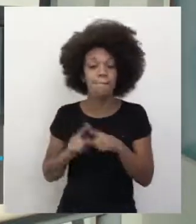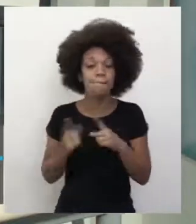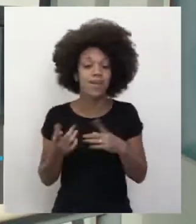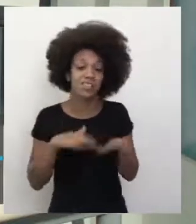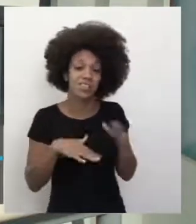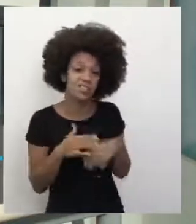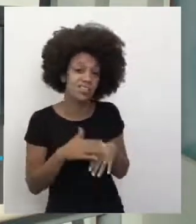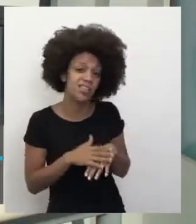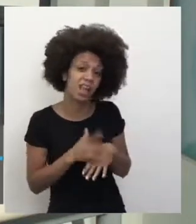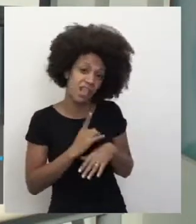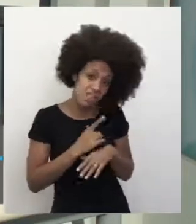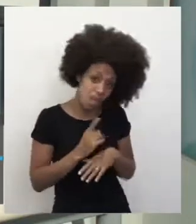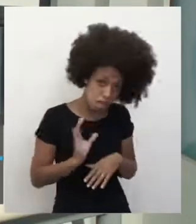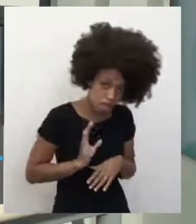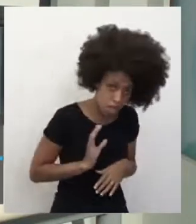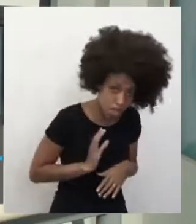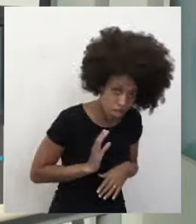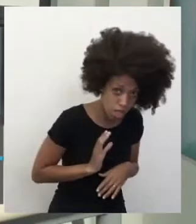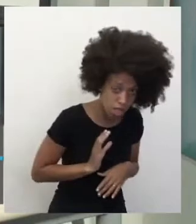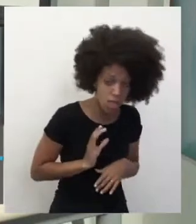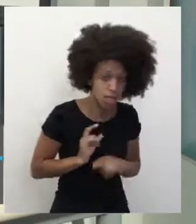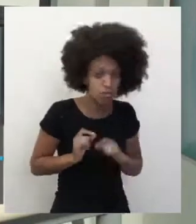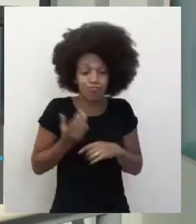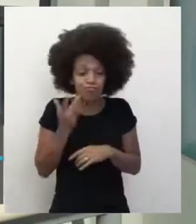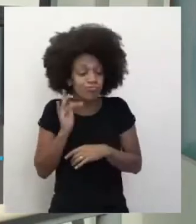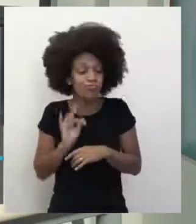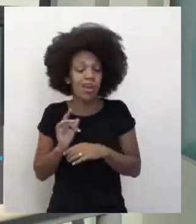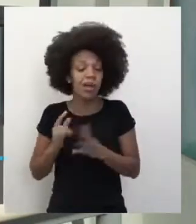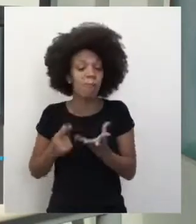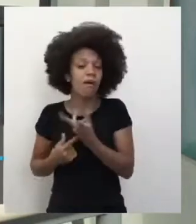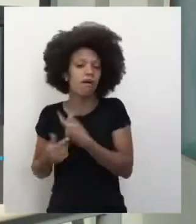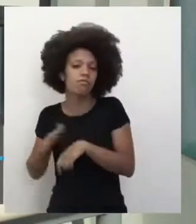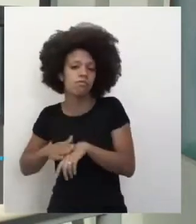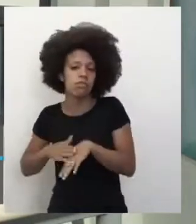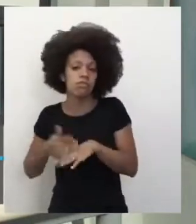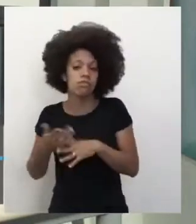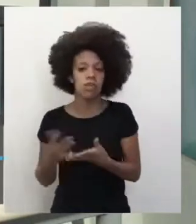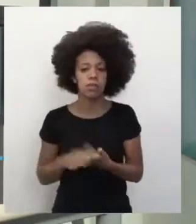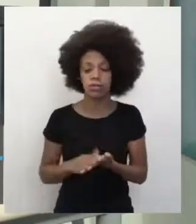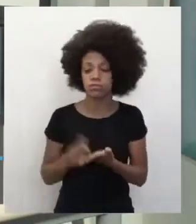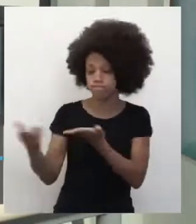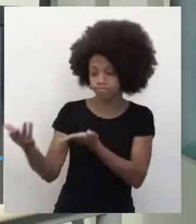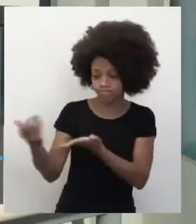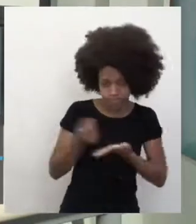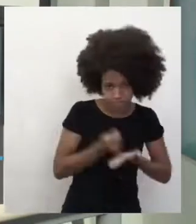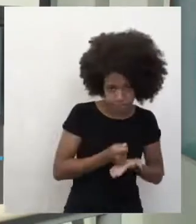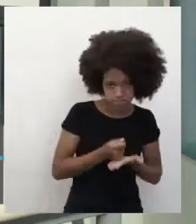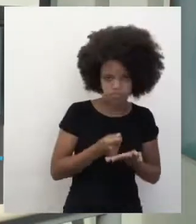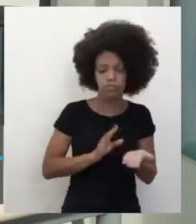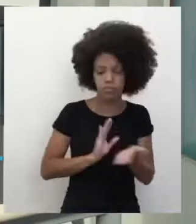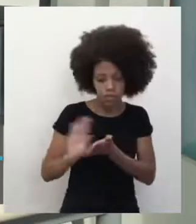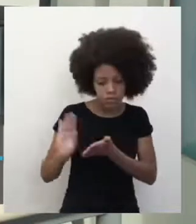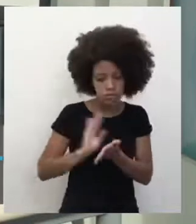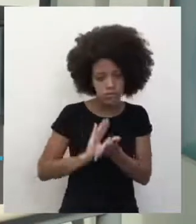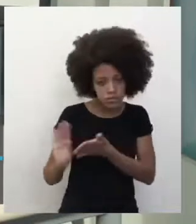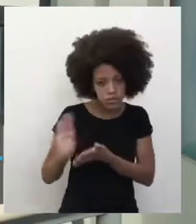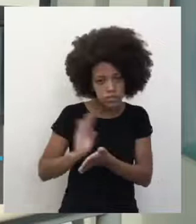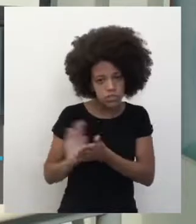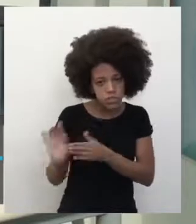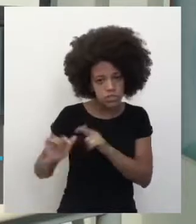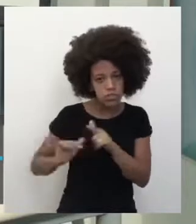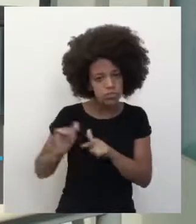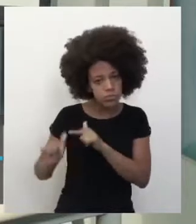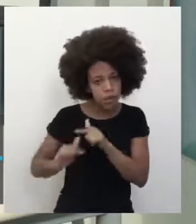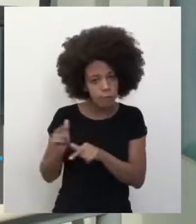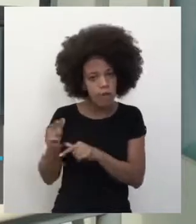sabe fazer arte. O que ele faz? Ele pega um artista, às vezes em comecinho de carreira, que ele se identifica e vai lá e fala